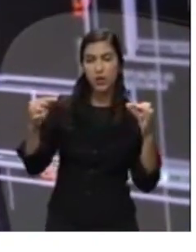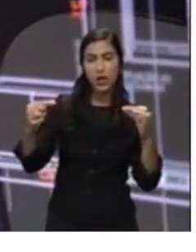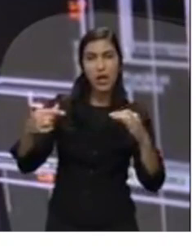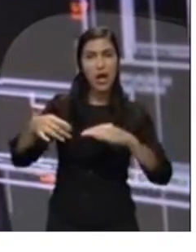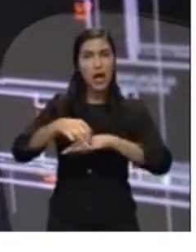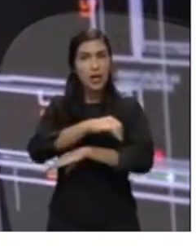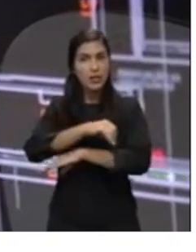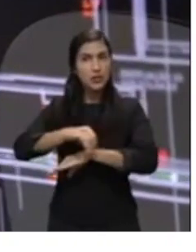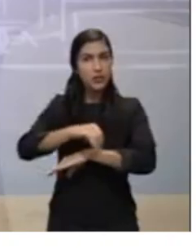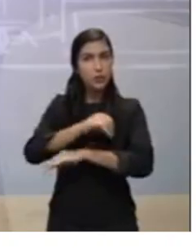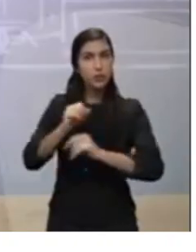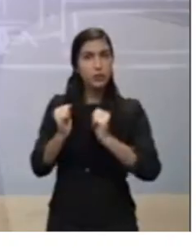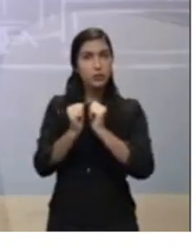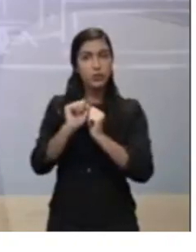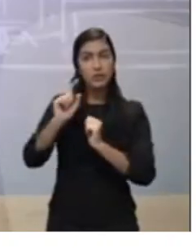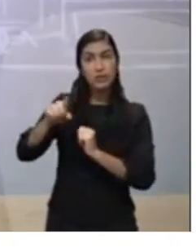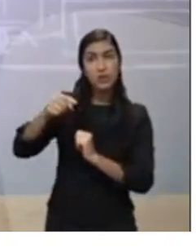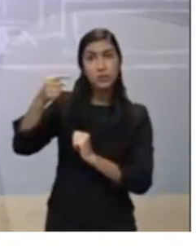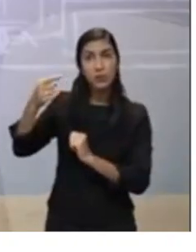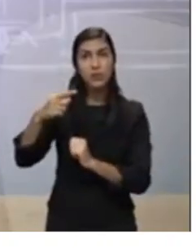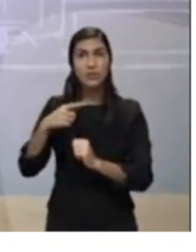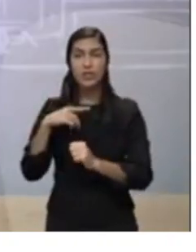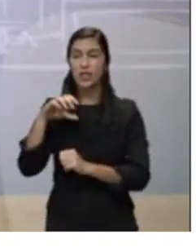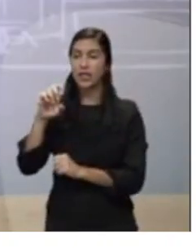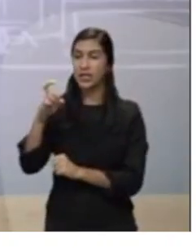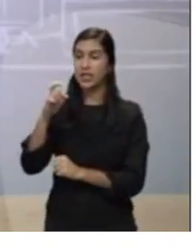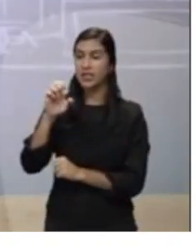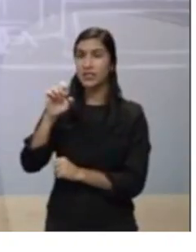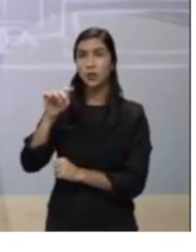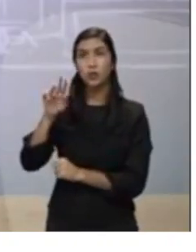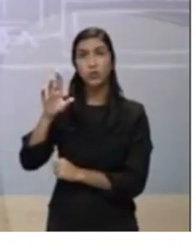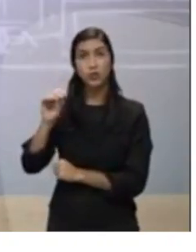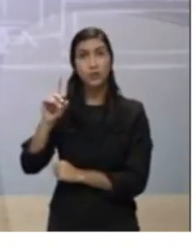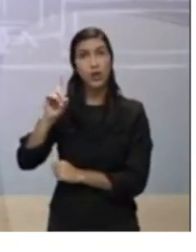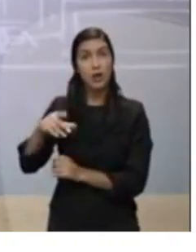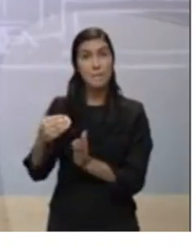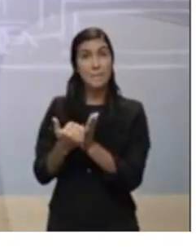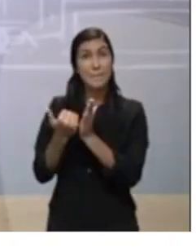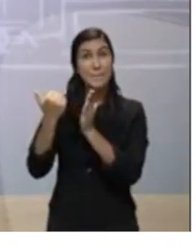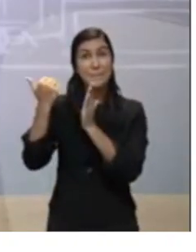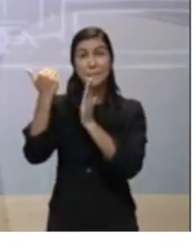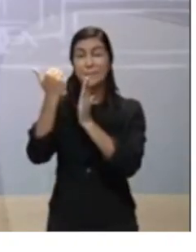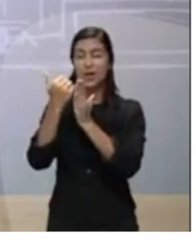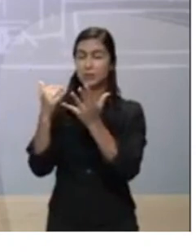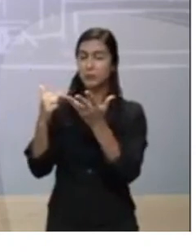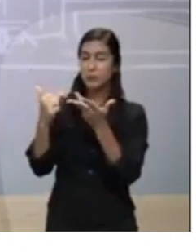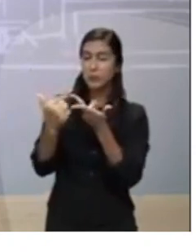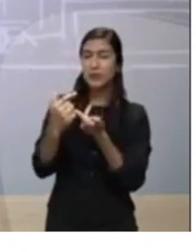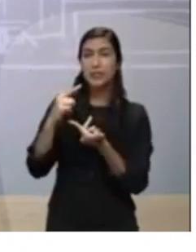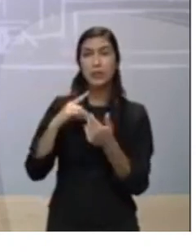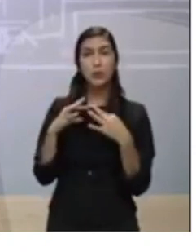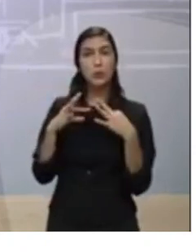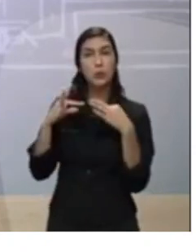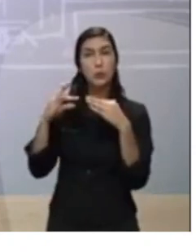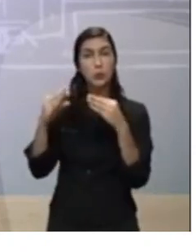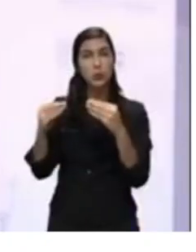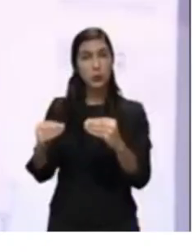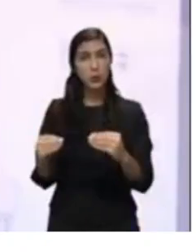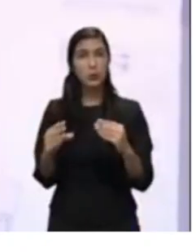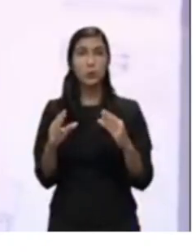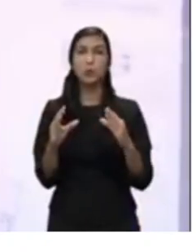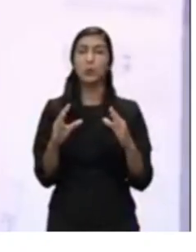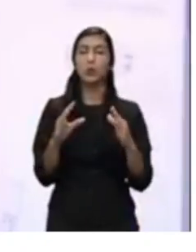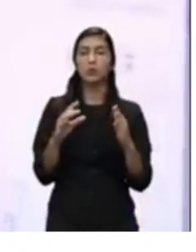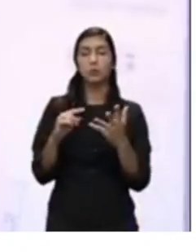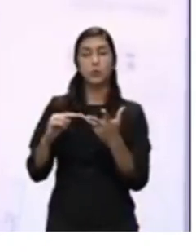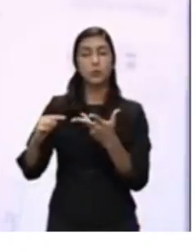arquitetura. E depois de aprovado, a gente parte para o executivo, que aí sim é um projeto bem mais detalhado e inclui todas as armações de todos